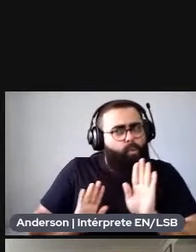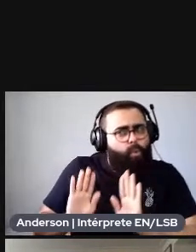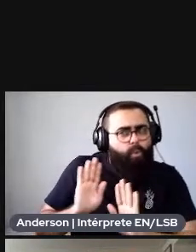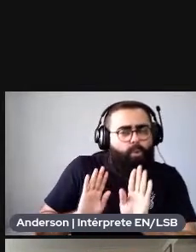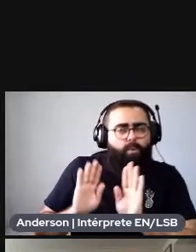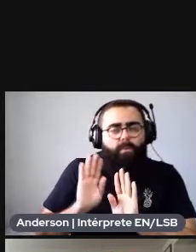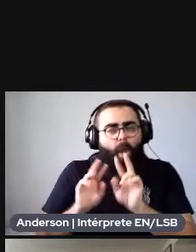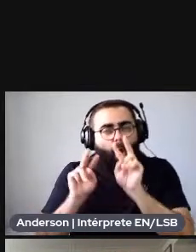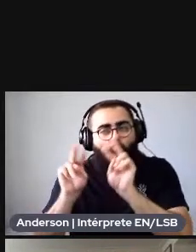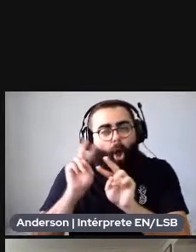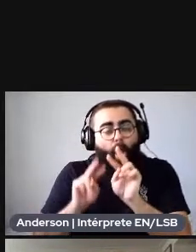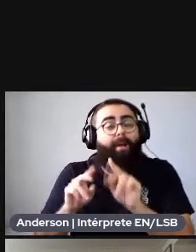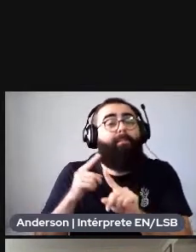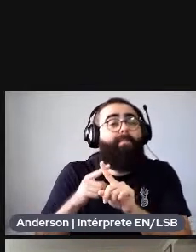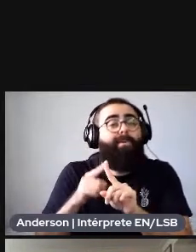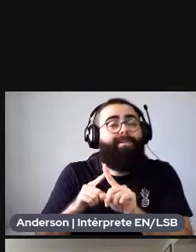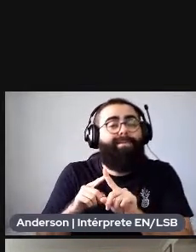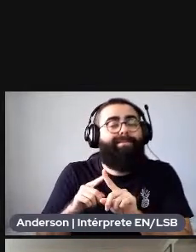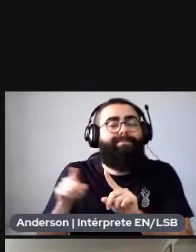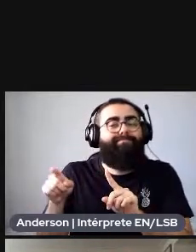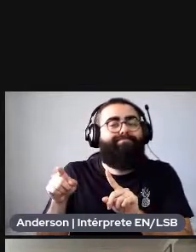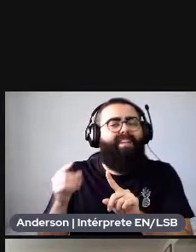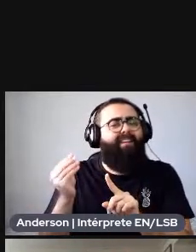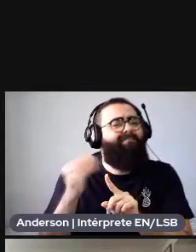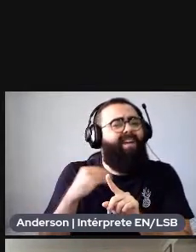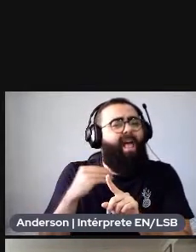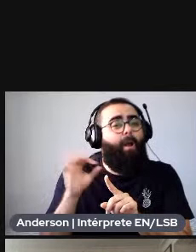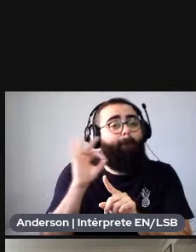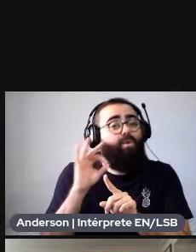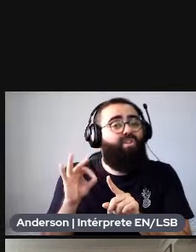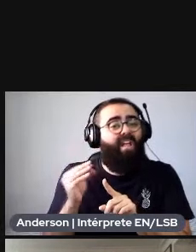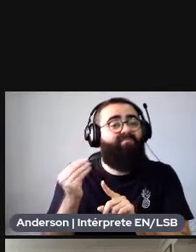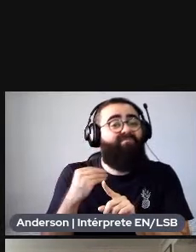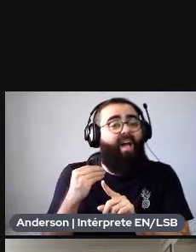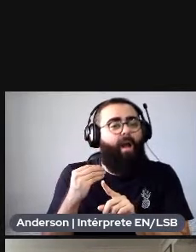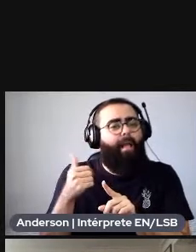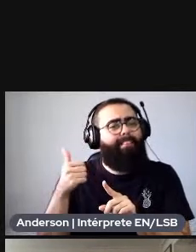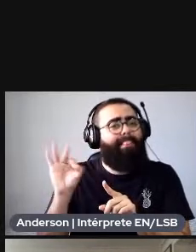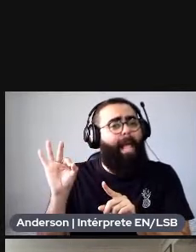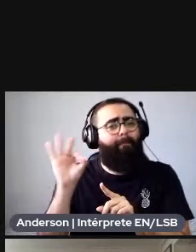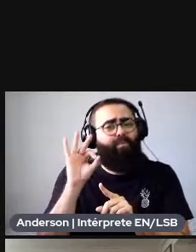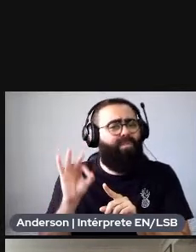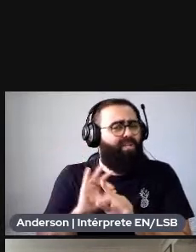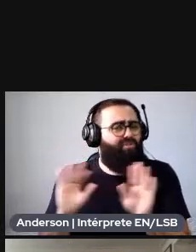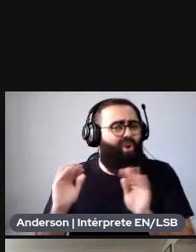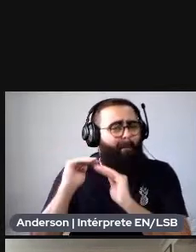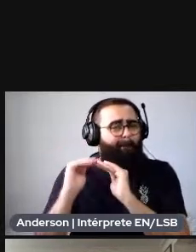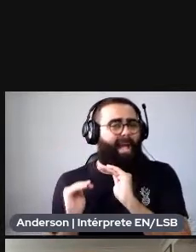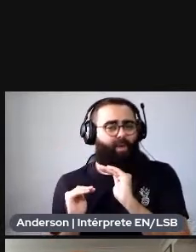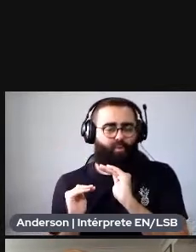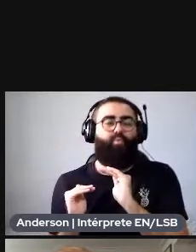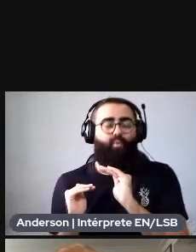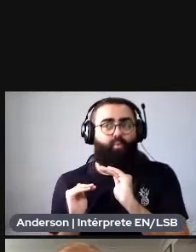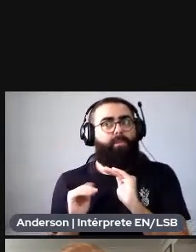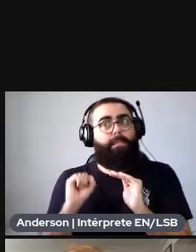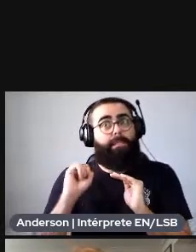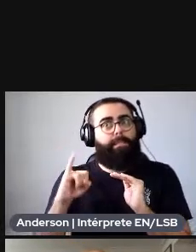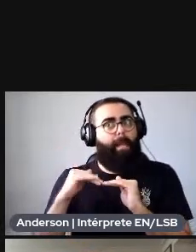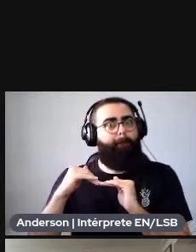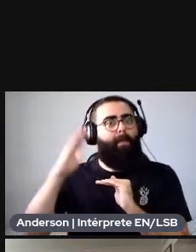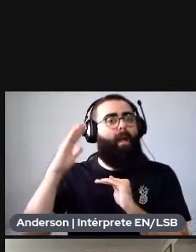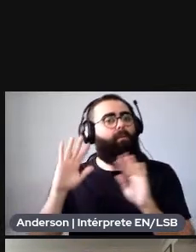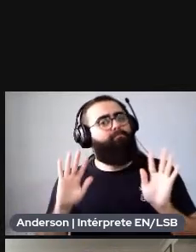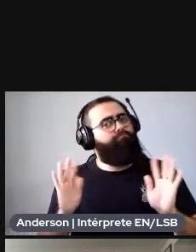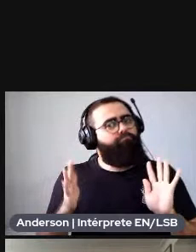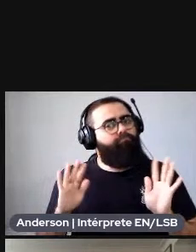de abaixo dos 10%, mas é uma diferença bastante acentuada, como iremos verificar